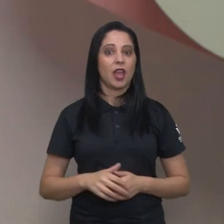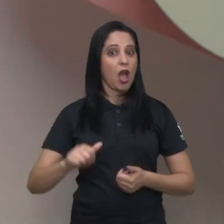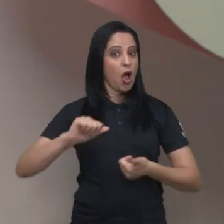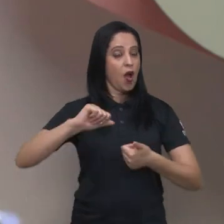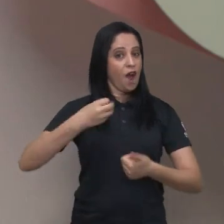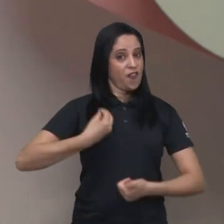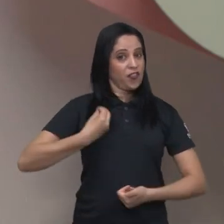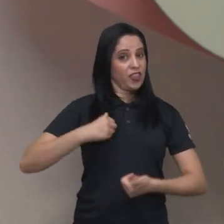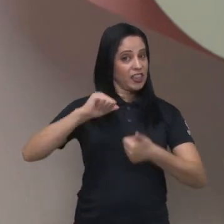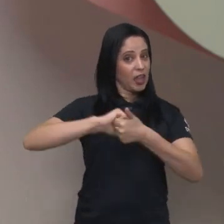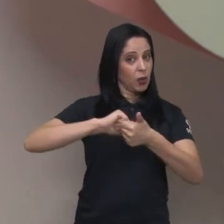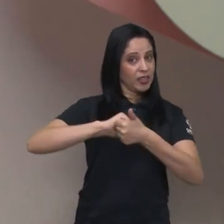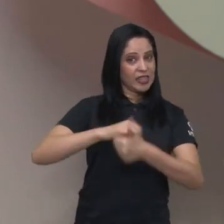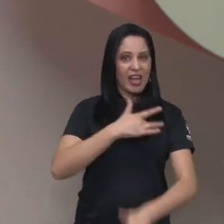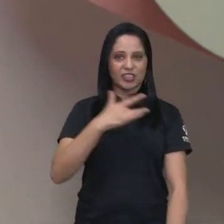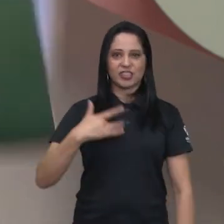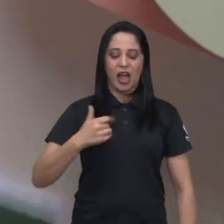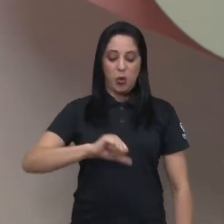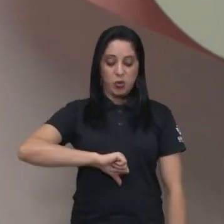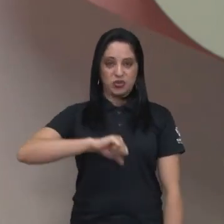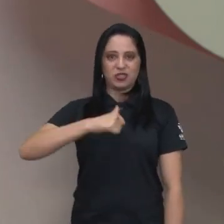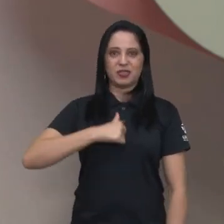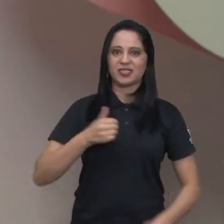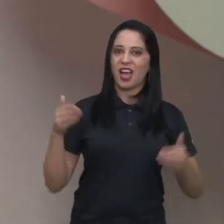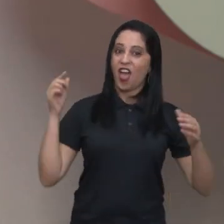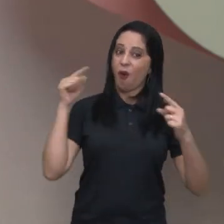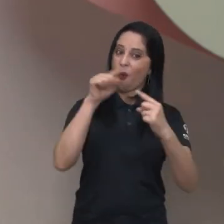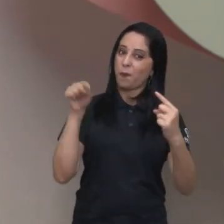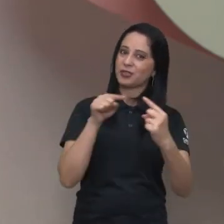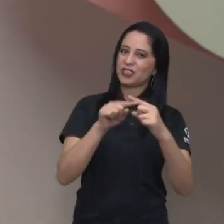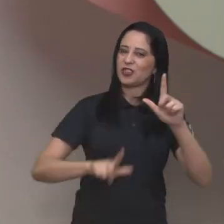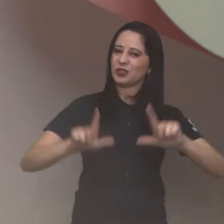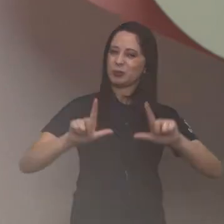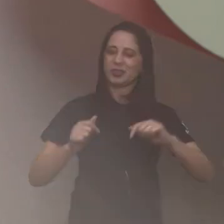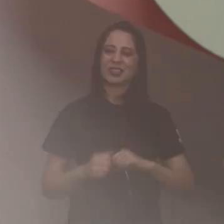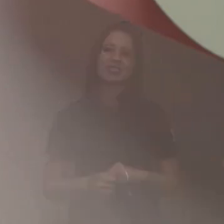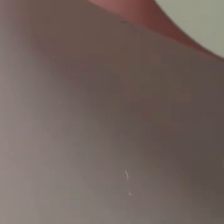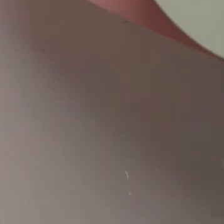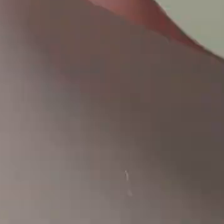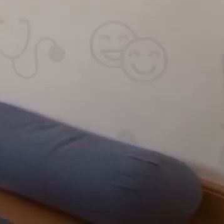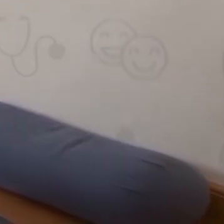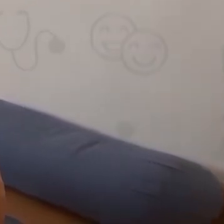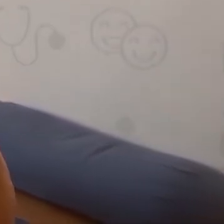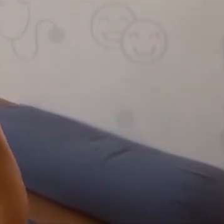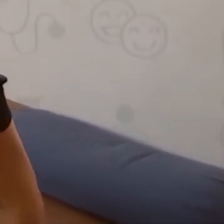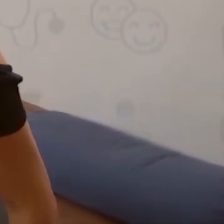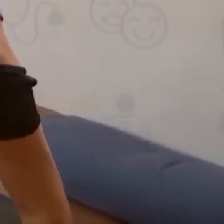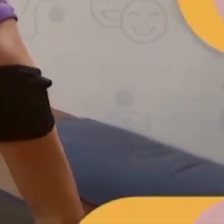qualidade de vida, saúde e bem-estar. Esse é o foco do De Bem com Você. Até o próximo programa.